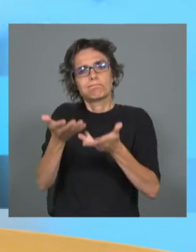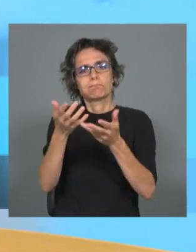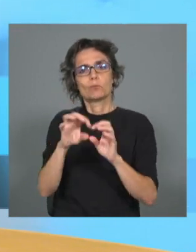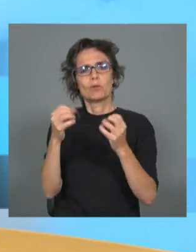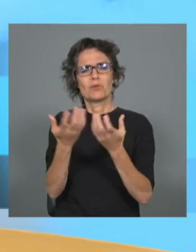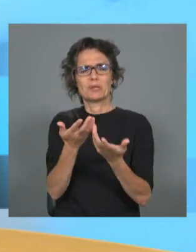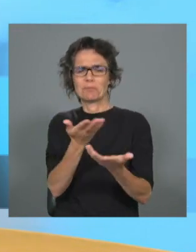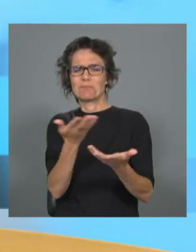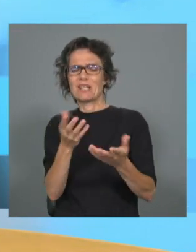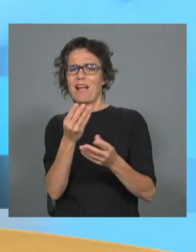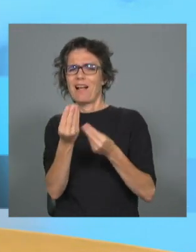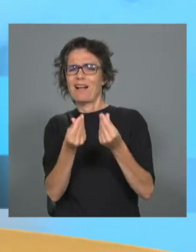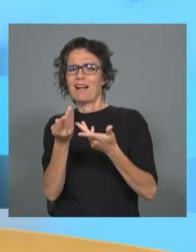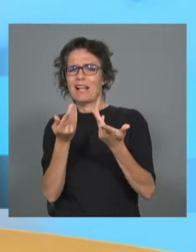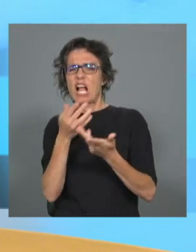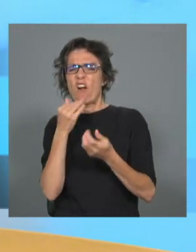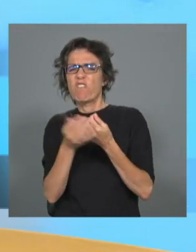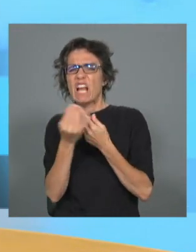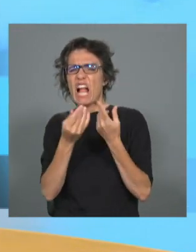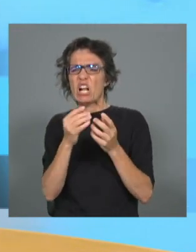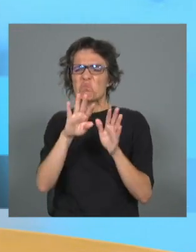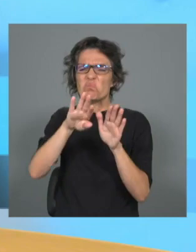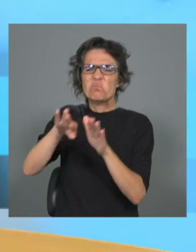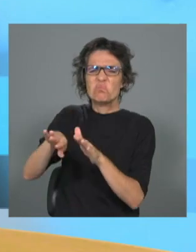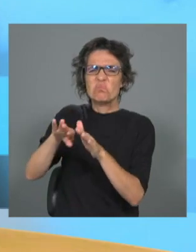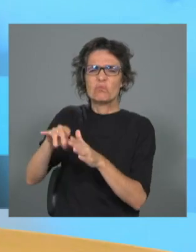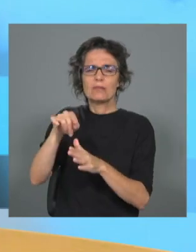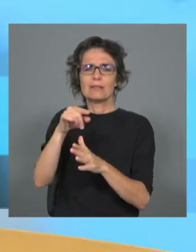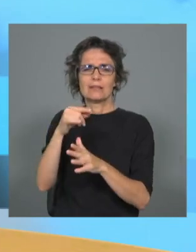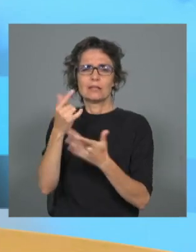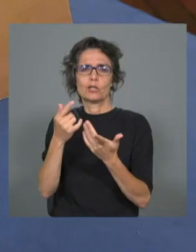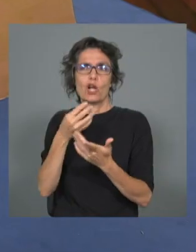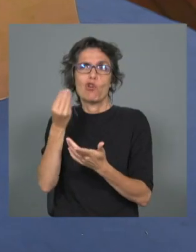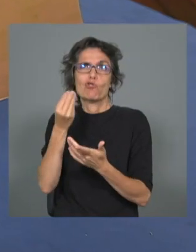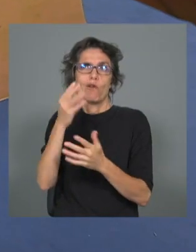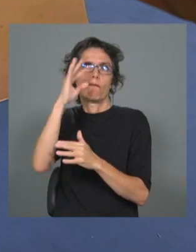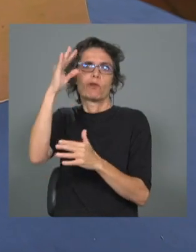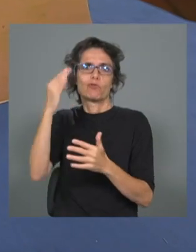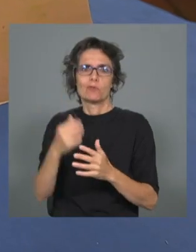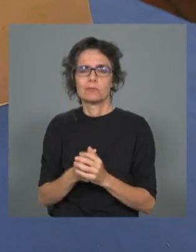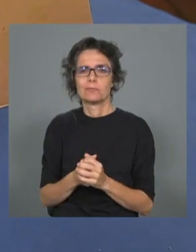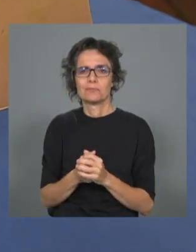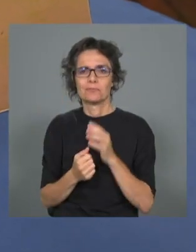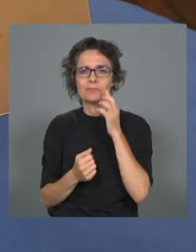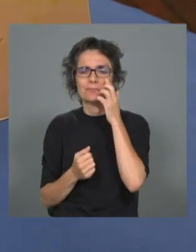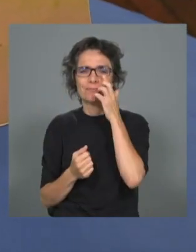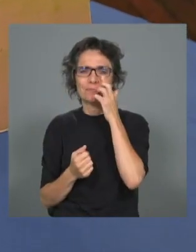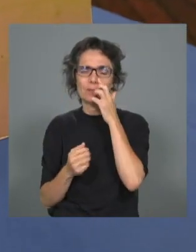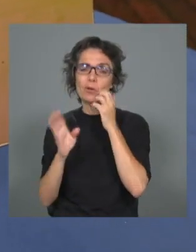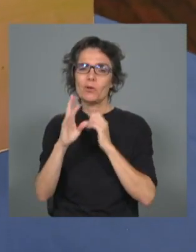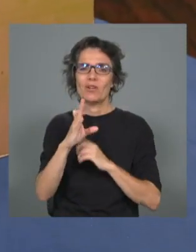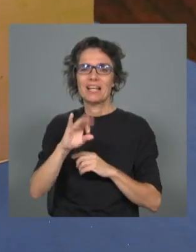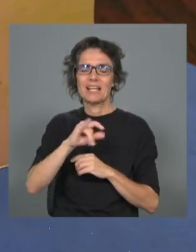onde parece que a velhice é algo que ninguém quer e onde todos querem ser jovens? Olá, Henrique, muito obrigada uma vez